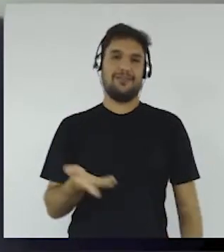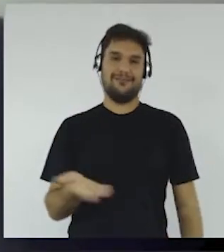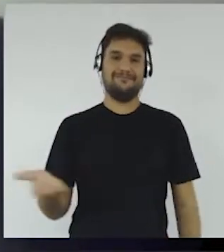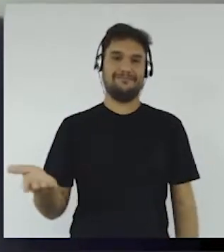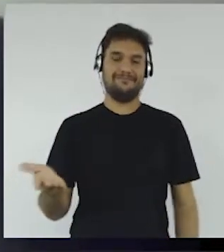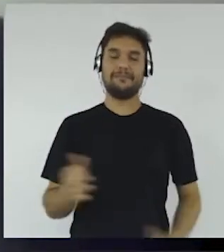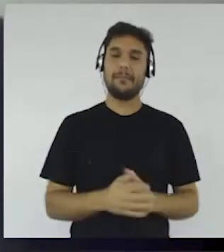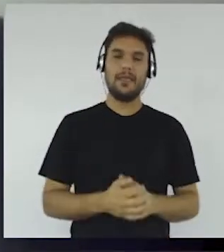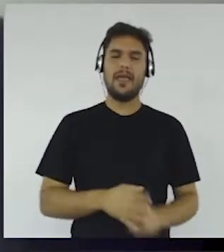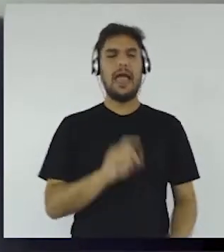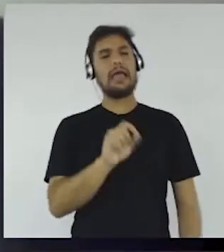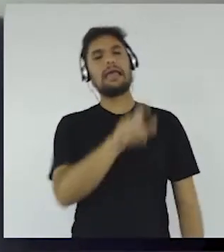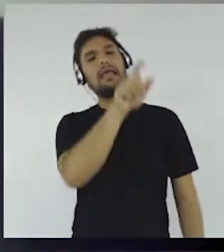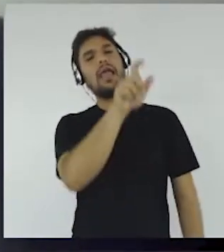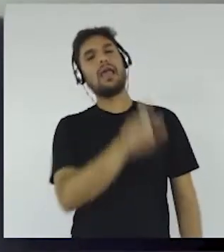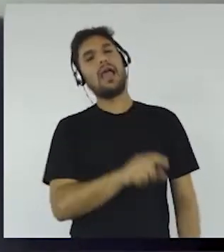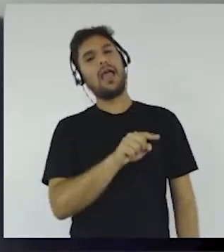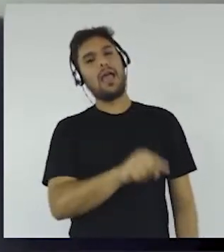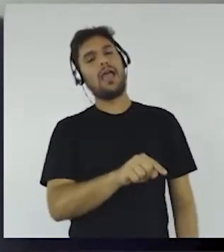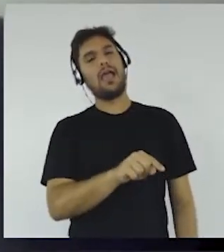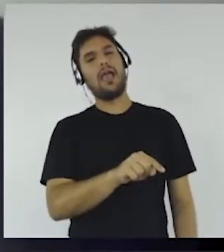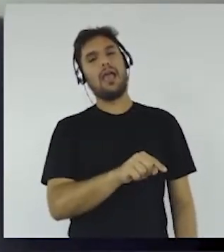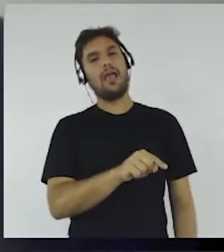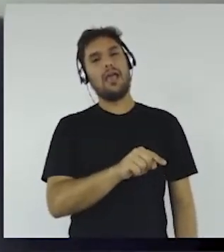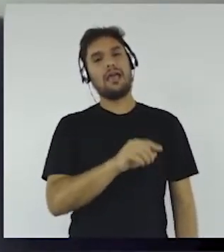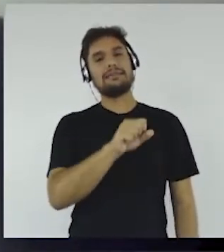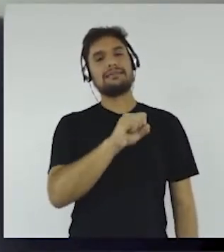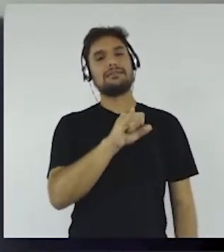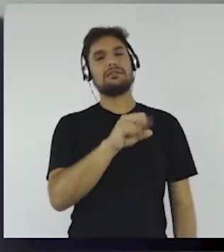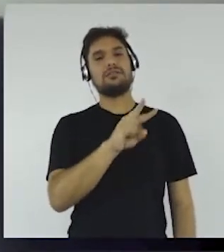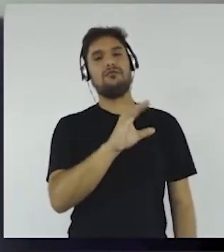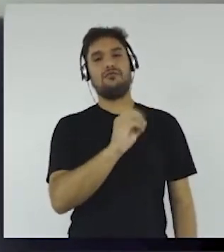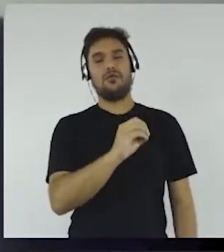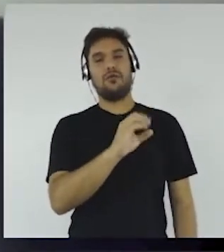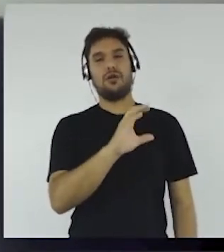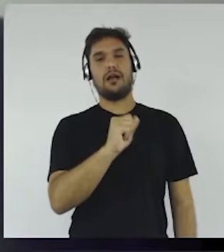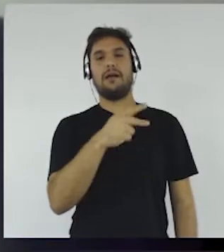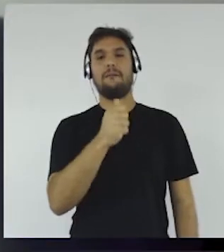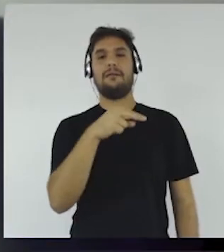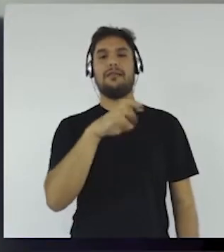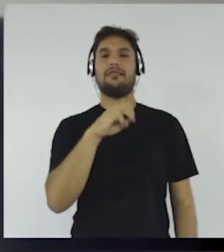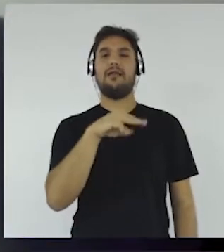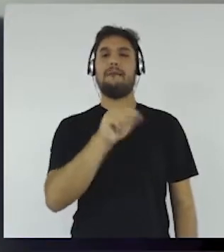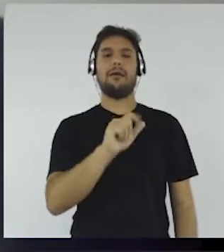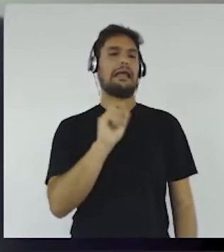Quem é e quem foi Silvio Capanema?